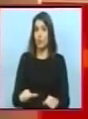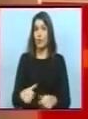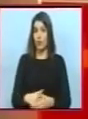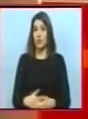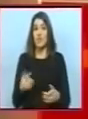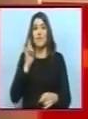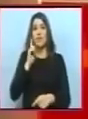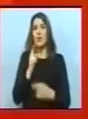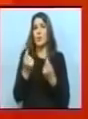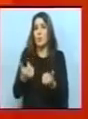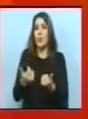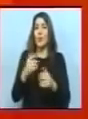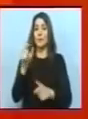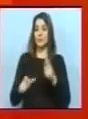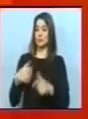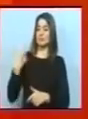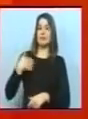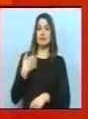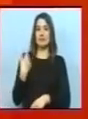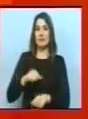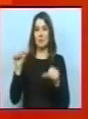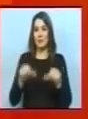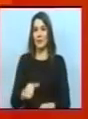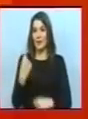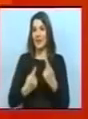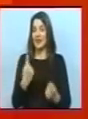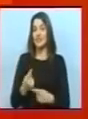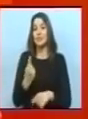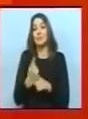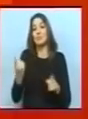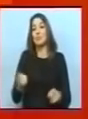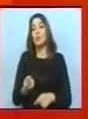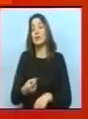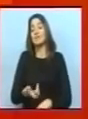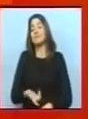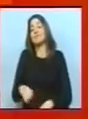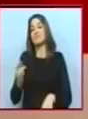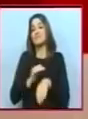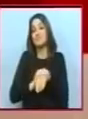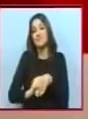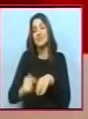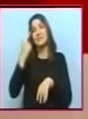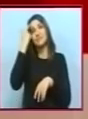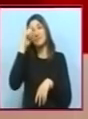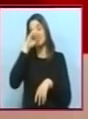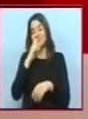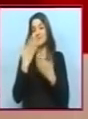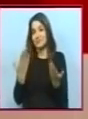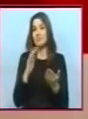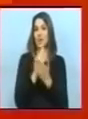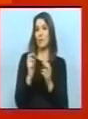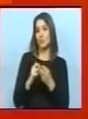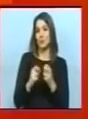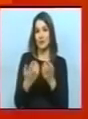pouco valiosas, no entanto, são mais, se calhar têm mais um afeto, mais e portanto cria, e mais afeto. Cria, exatamente, e portanto cria problemas.